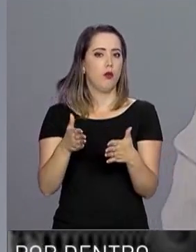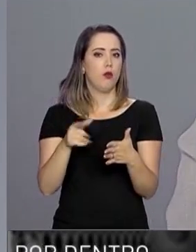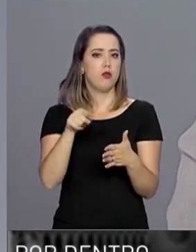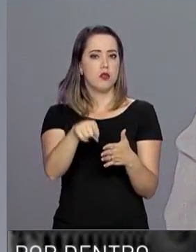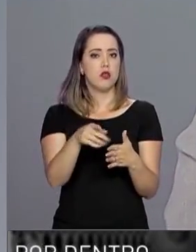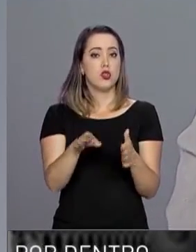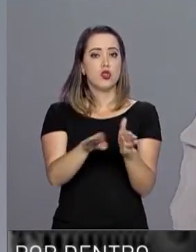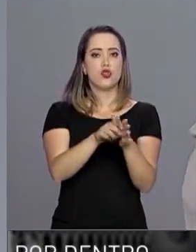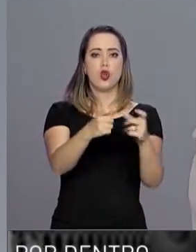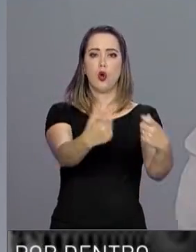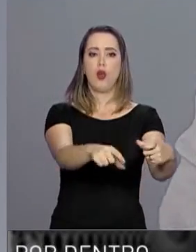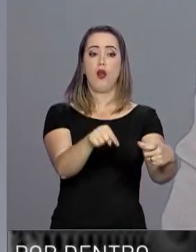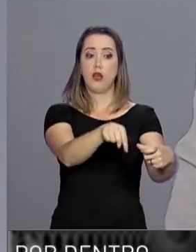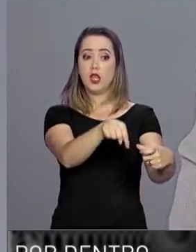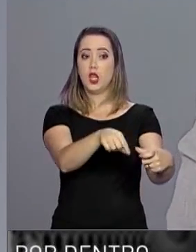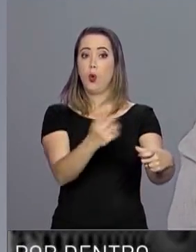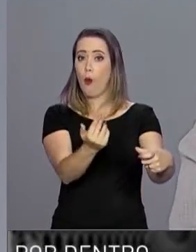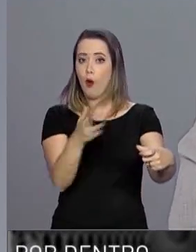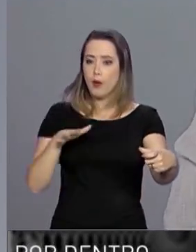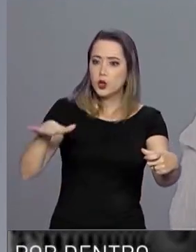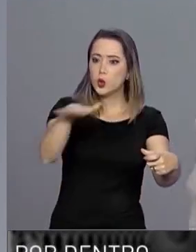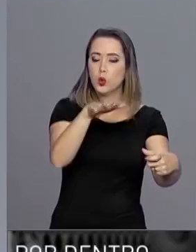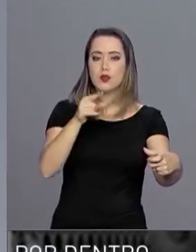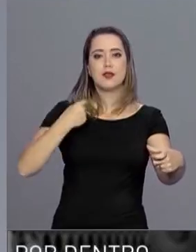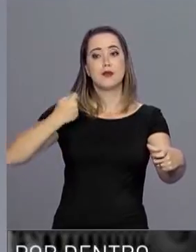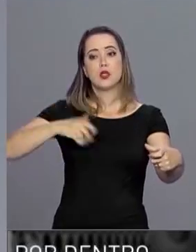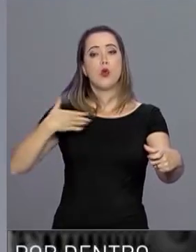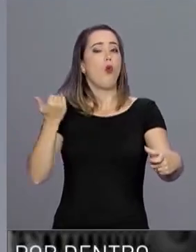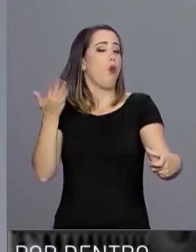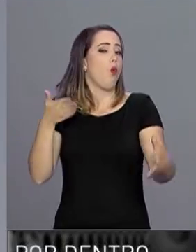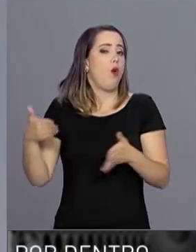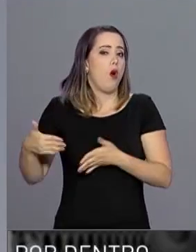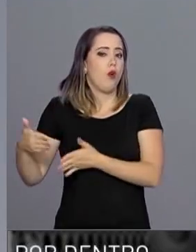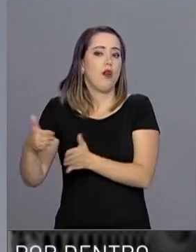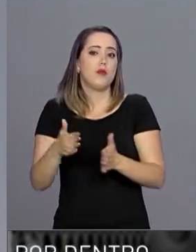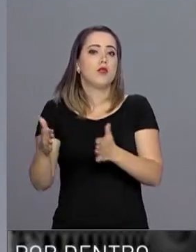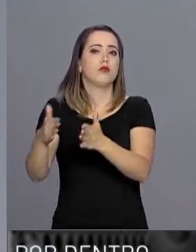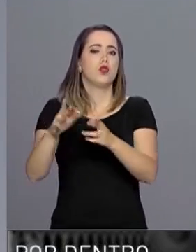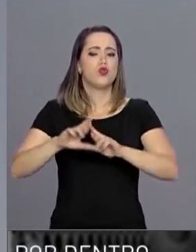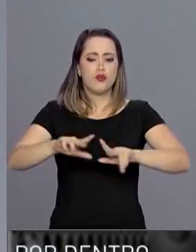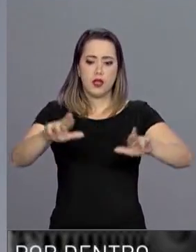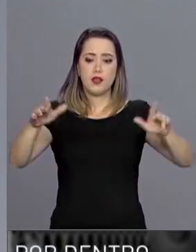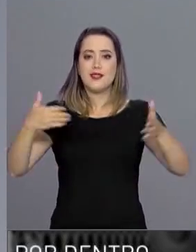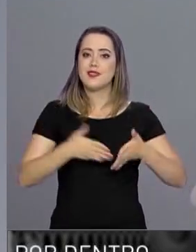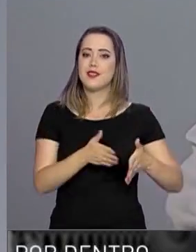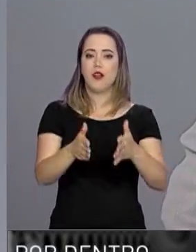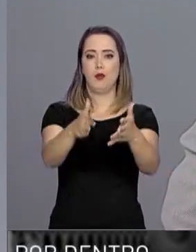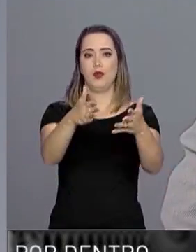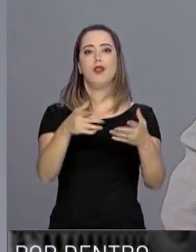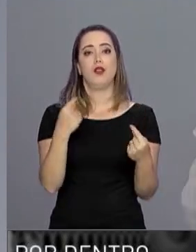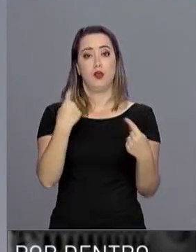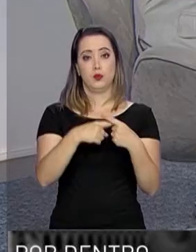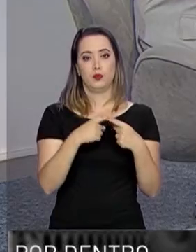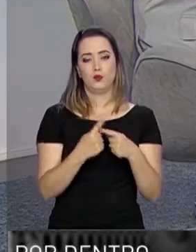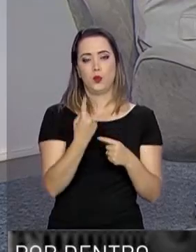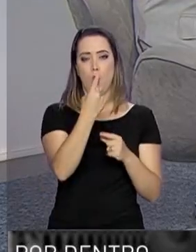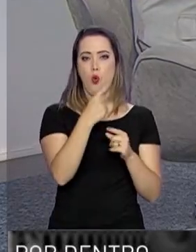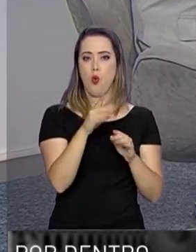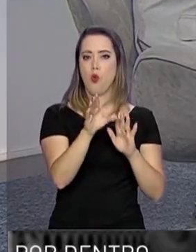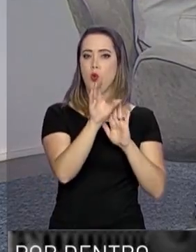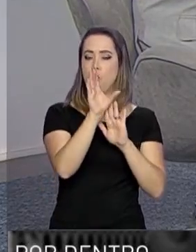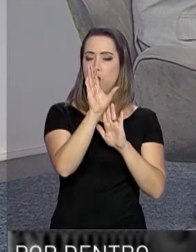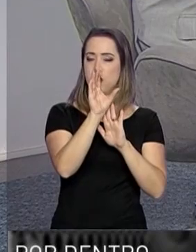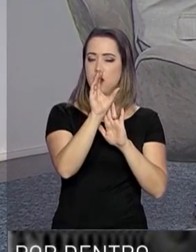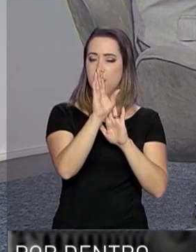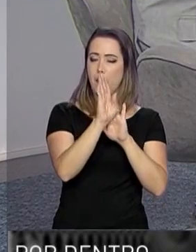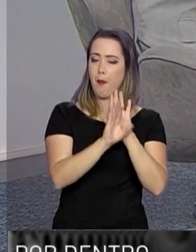e você pegar o outro. Mas toda criança brasileira precisa chegar lá aonde a base nacional está apontando. Garantir que